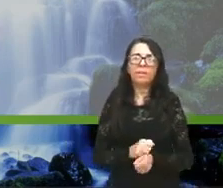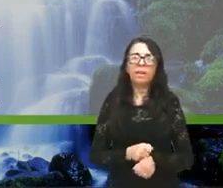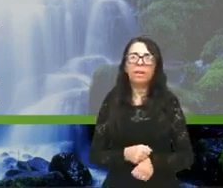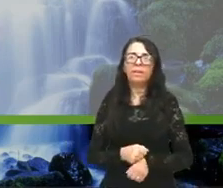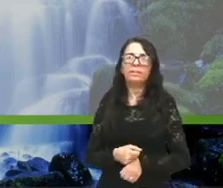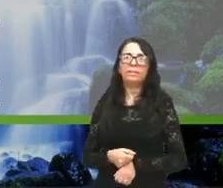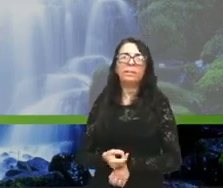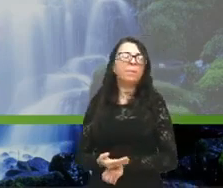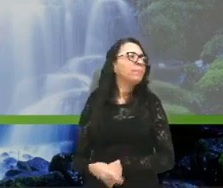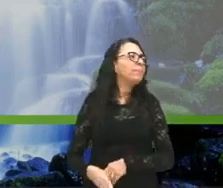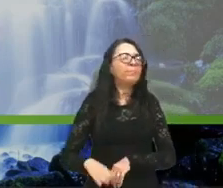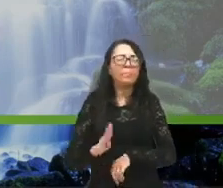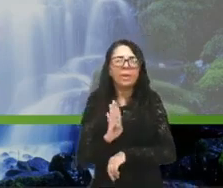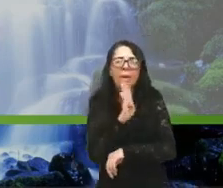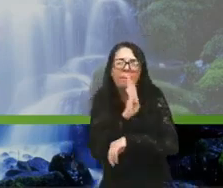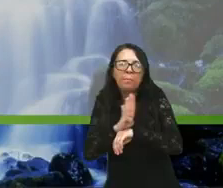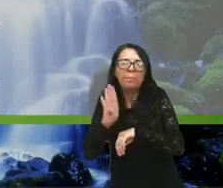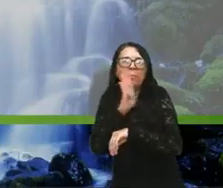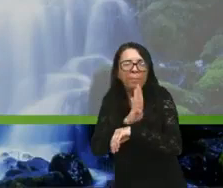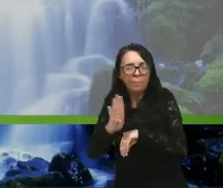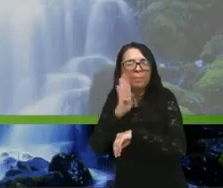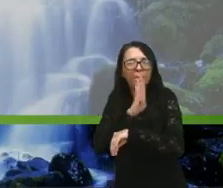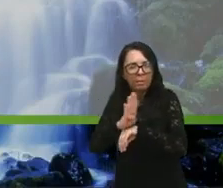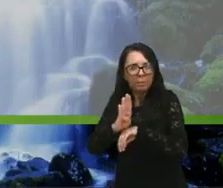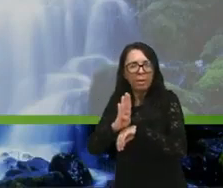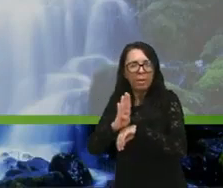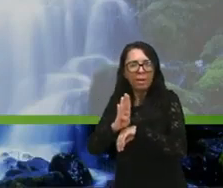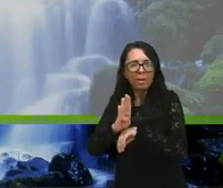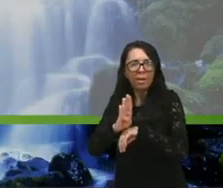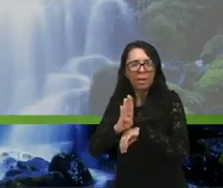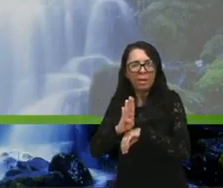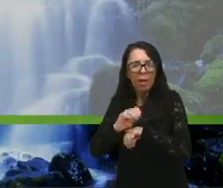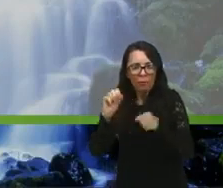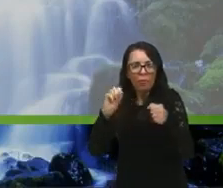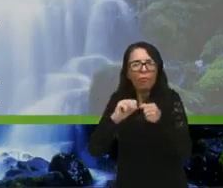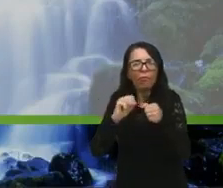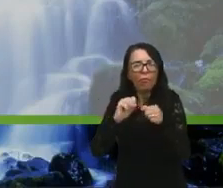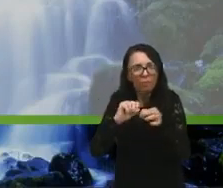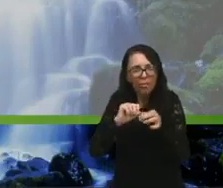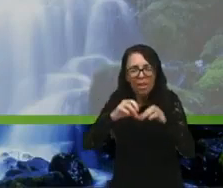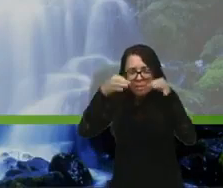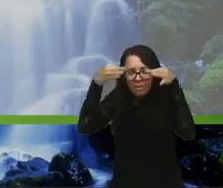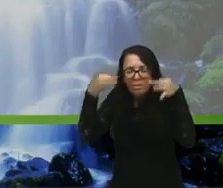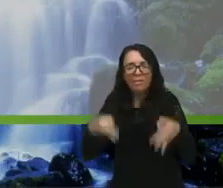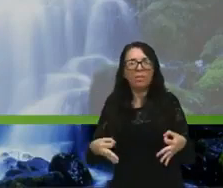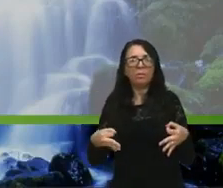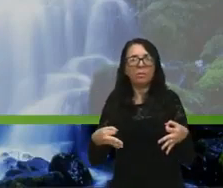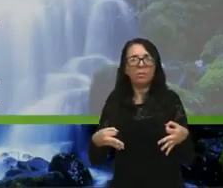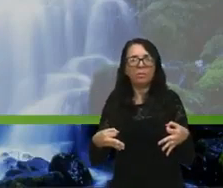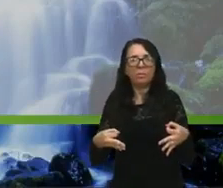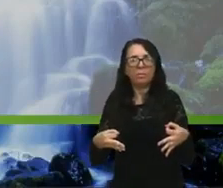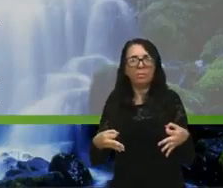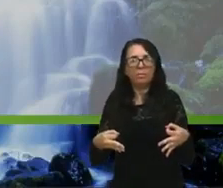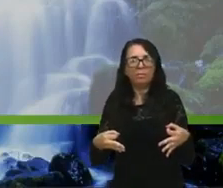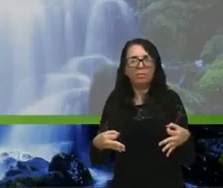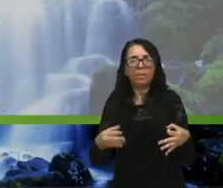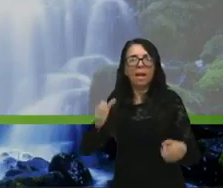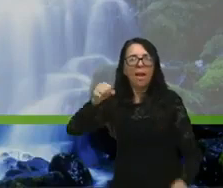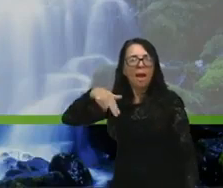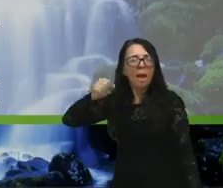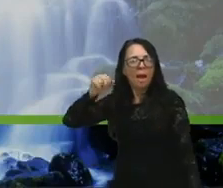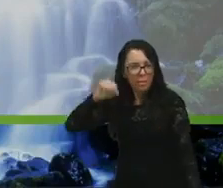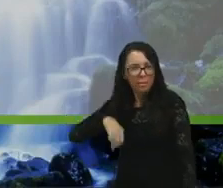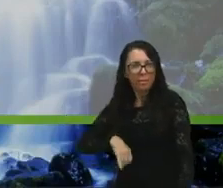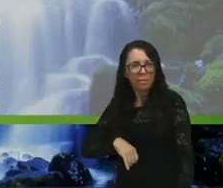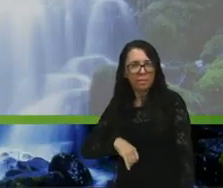fez. Ficaram com inveja da espiritualidade de Barnabé. Um homem bom, cheio de